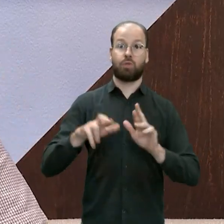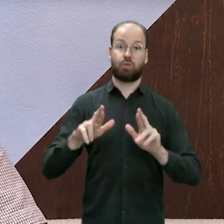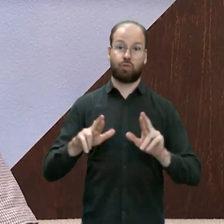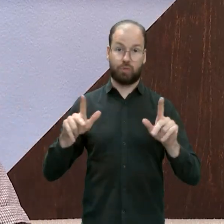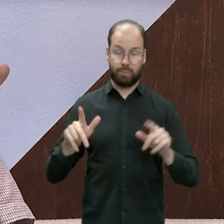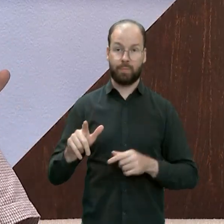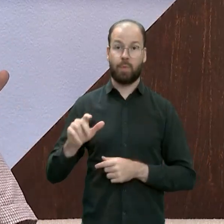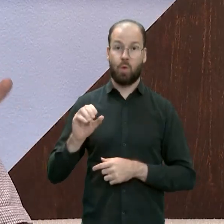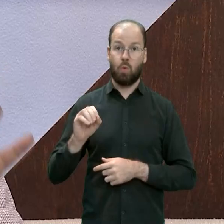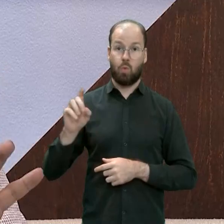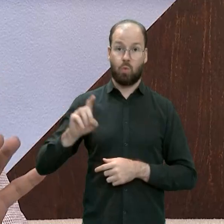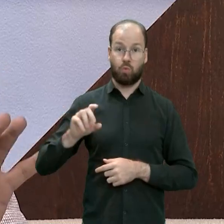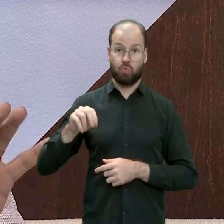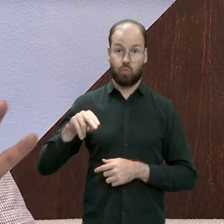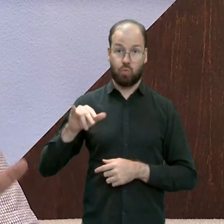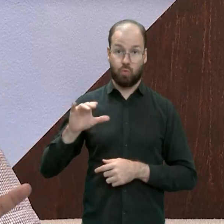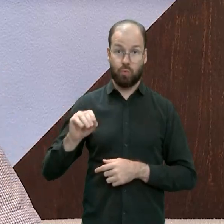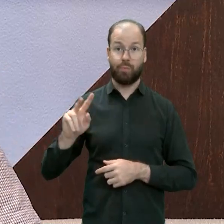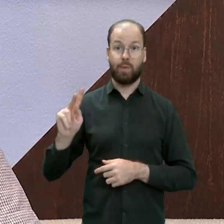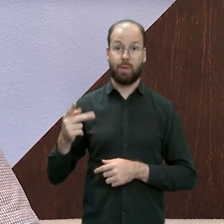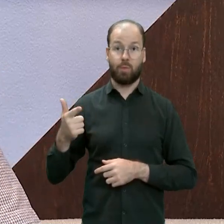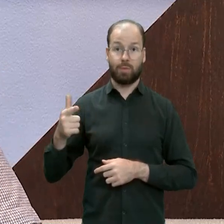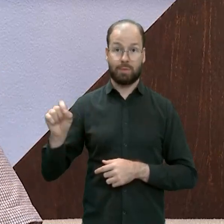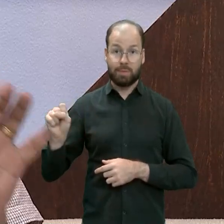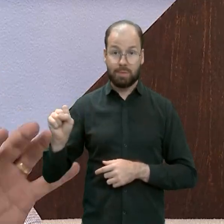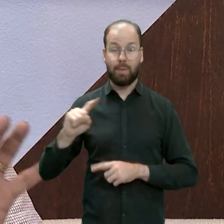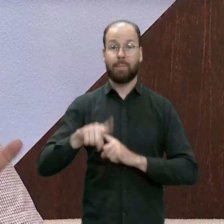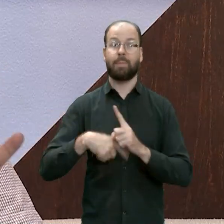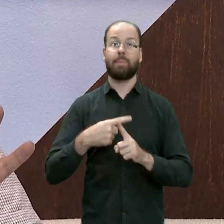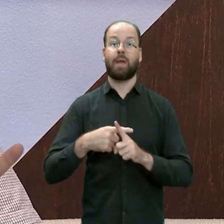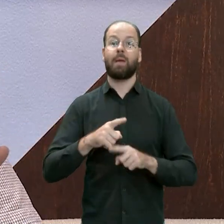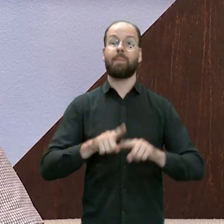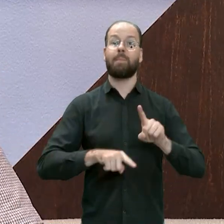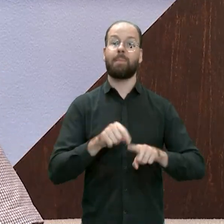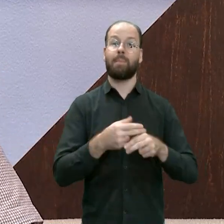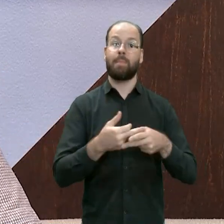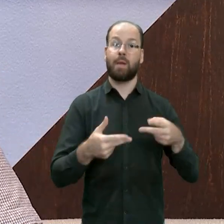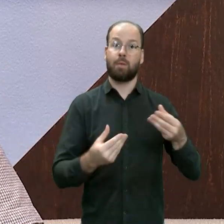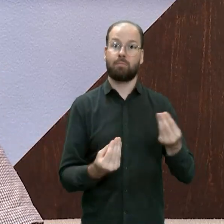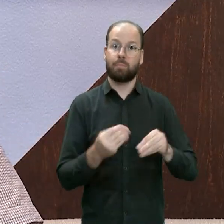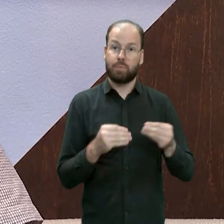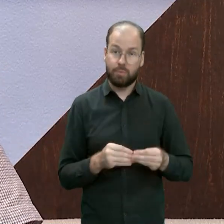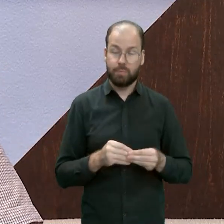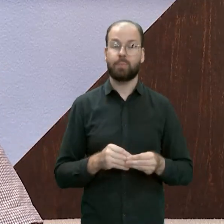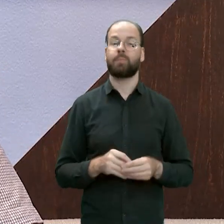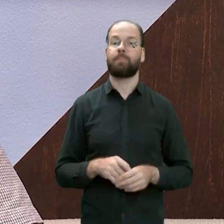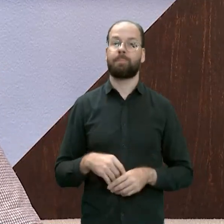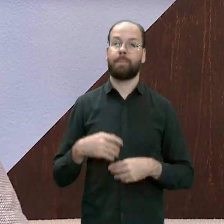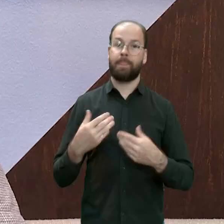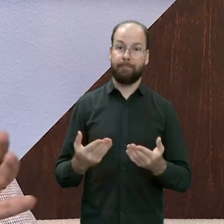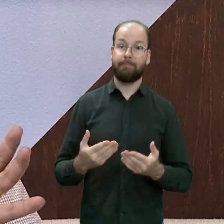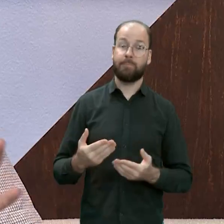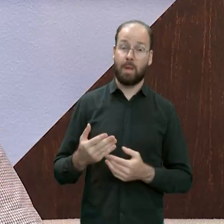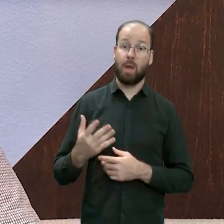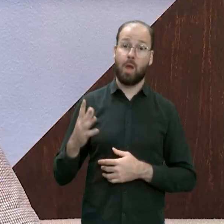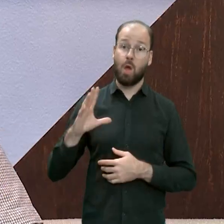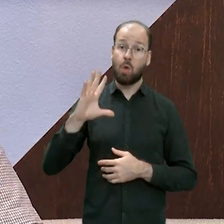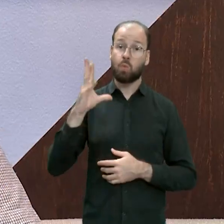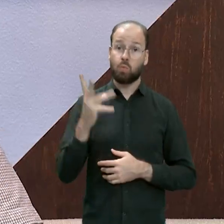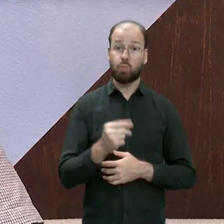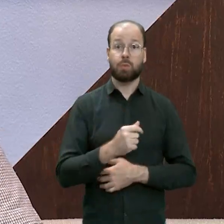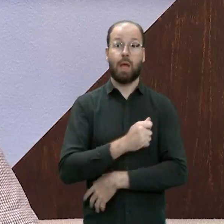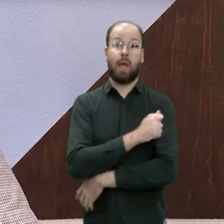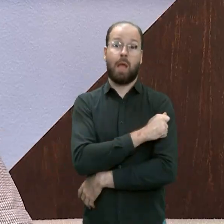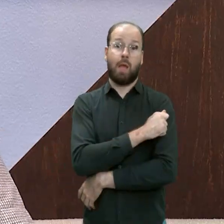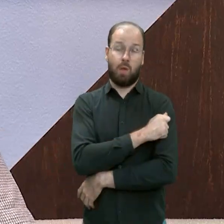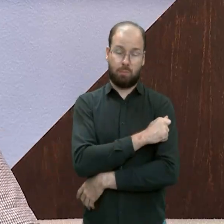ozônio, H2S e também com material particulado, ou só na questão da instrumentação. Mas todos os